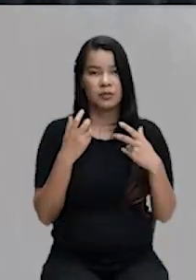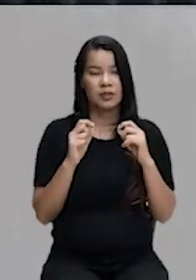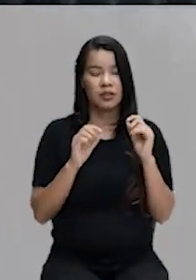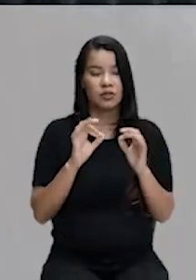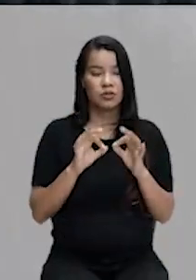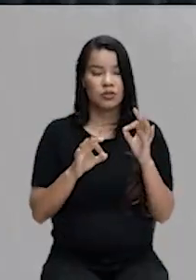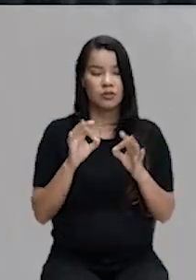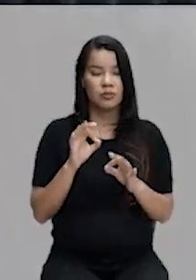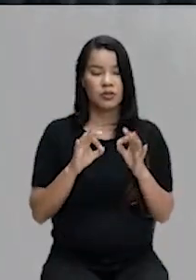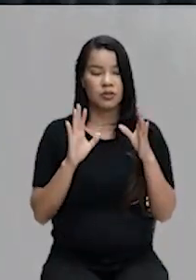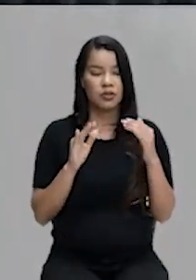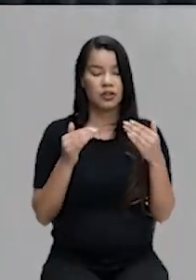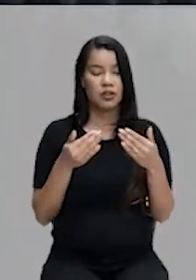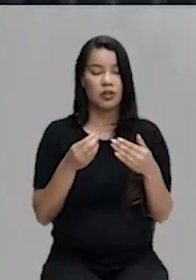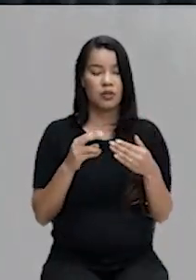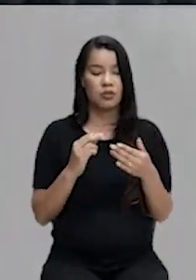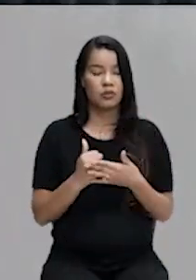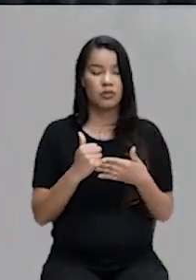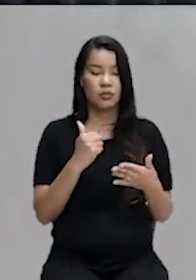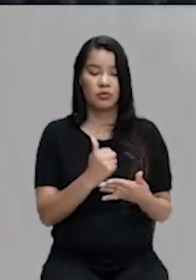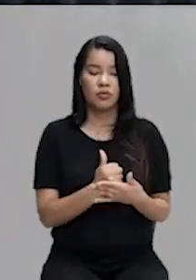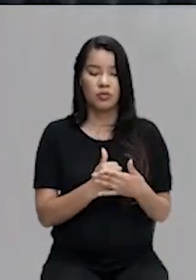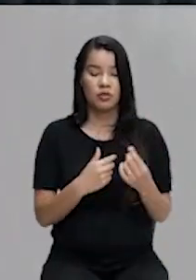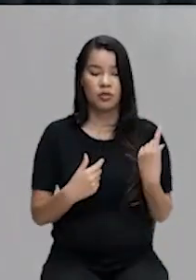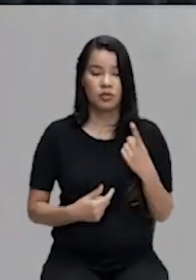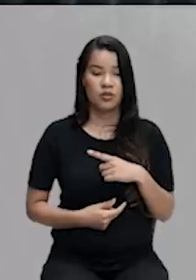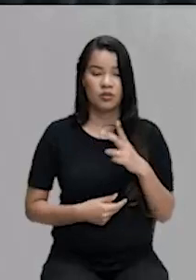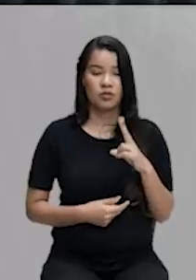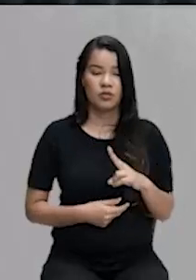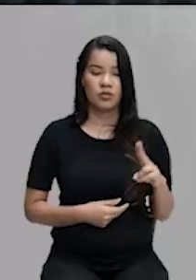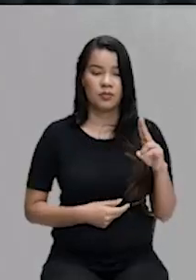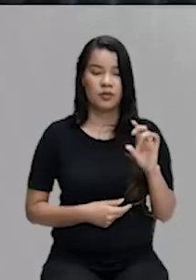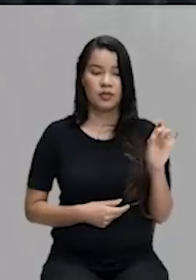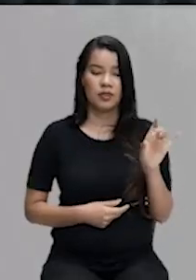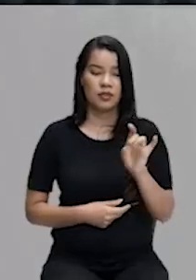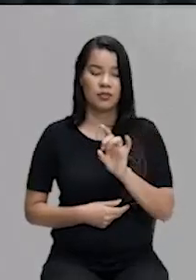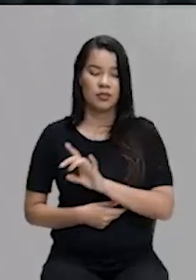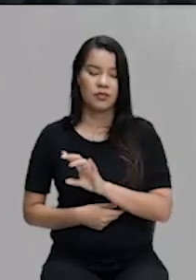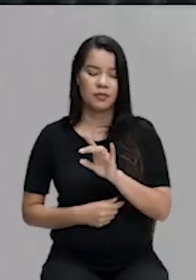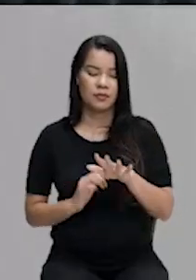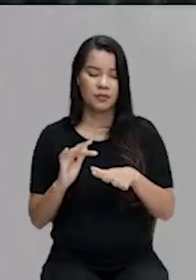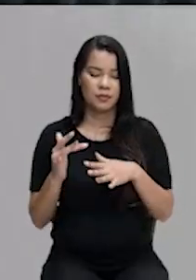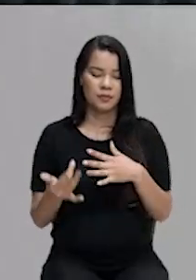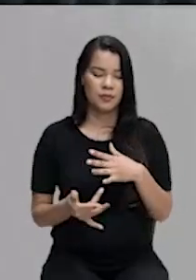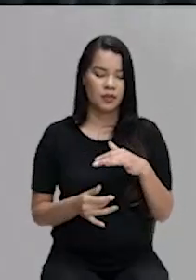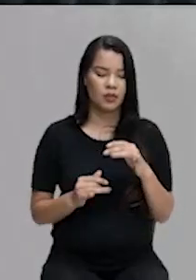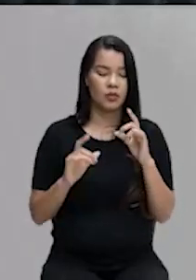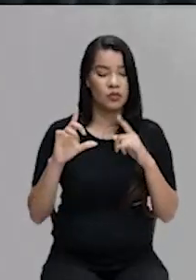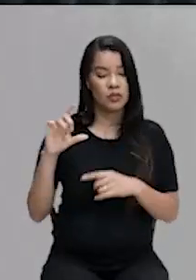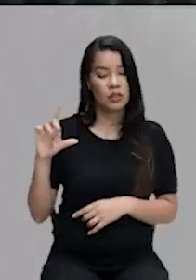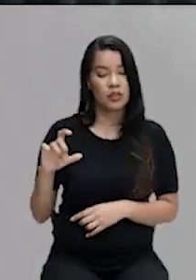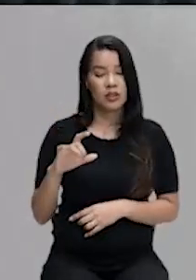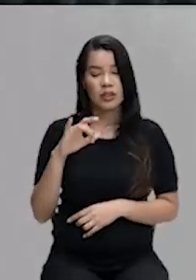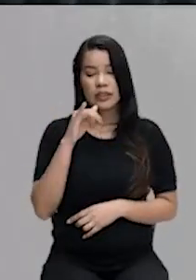canal, né, esse suporte onde a gente utiliza cada uma dessas redes sociais. O Instagram, por exemplo, ele é